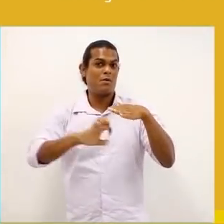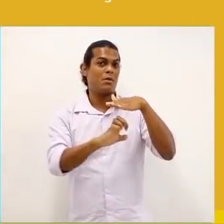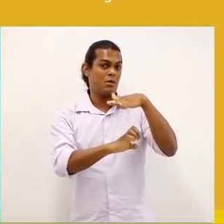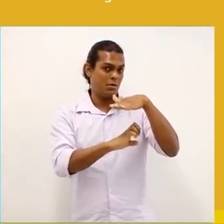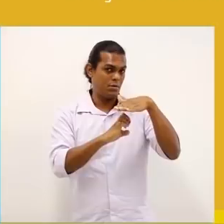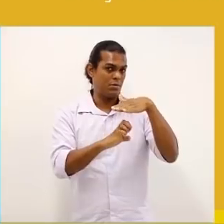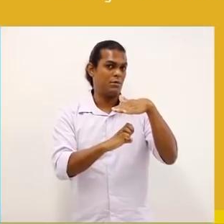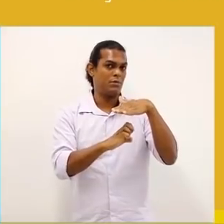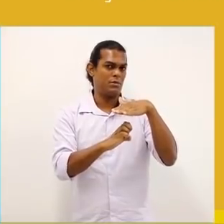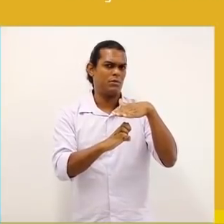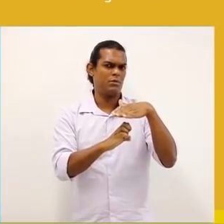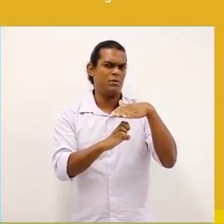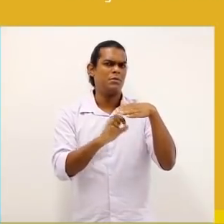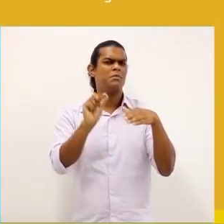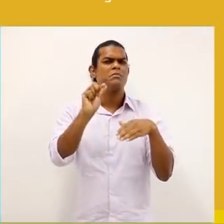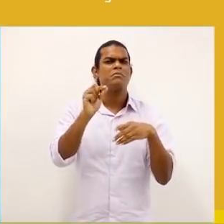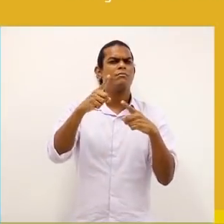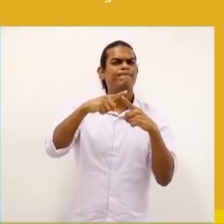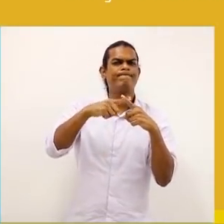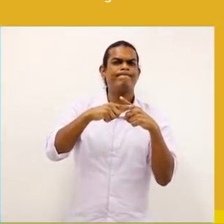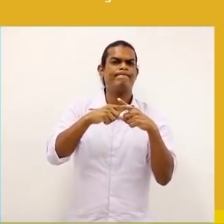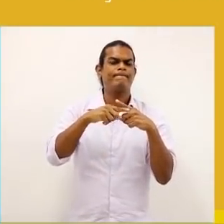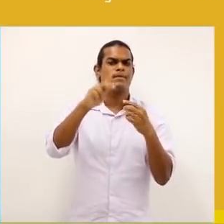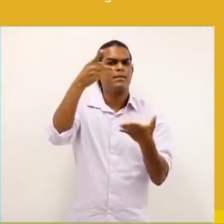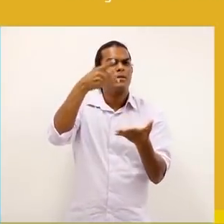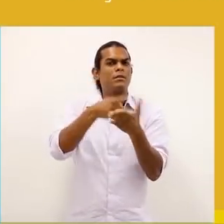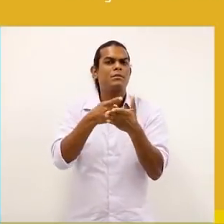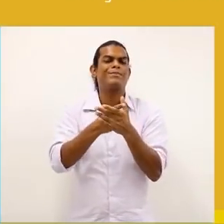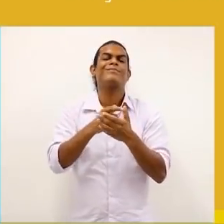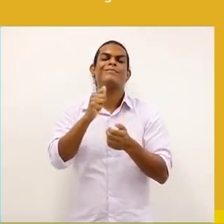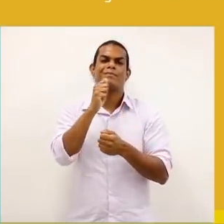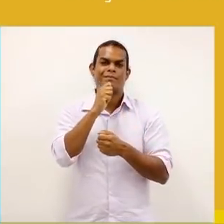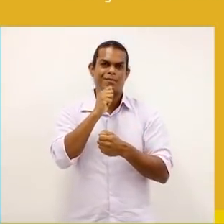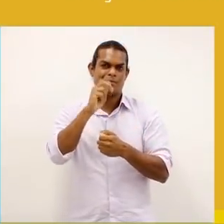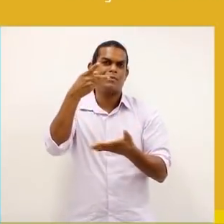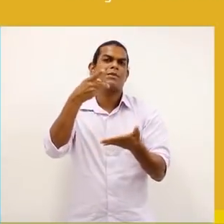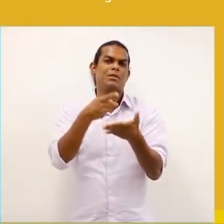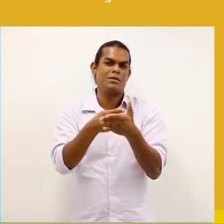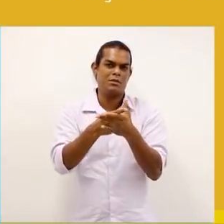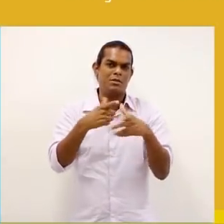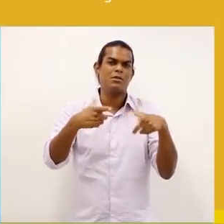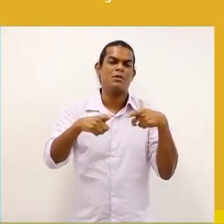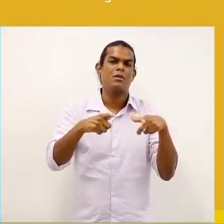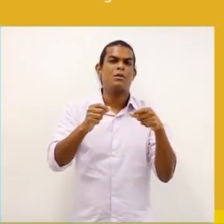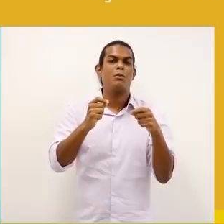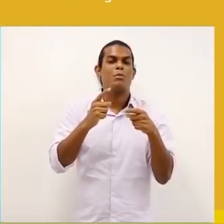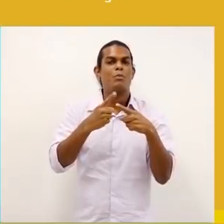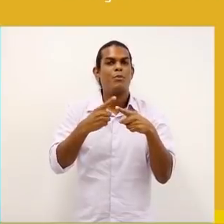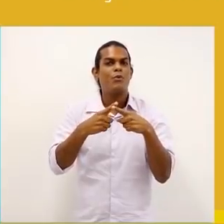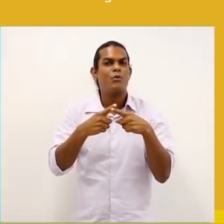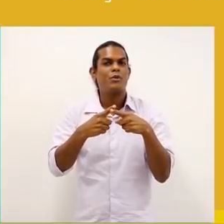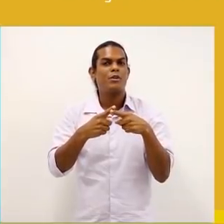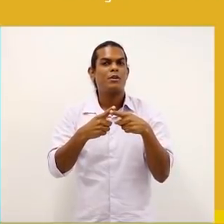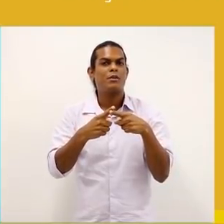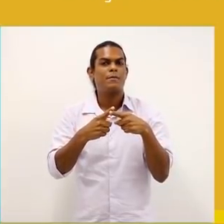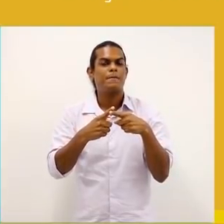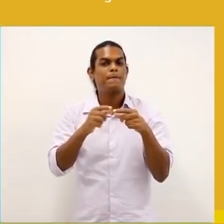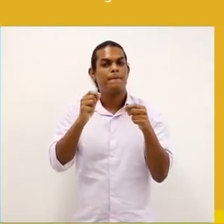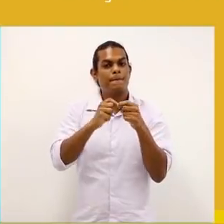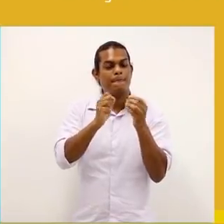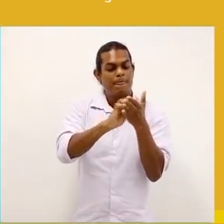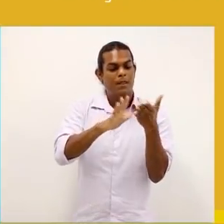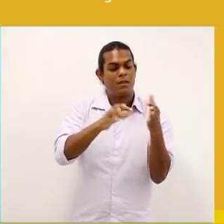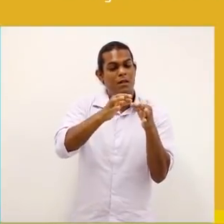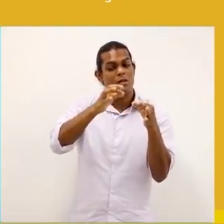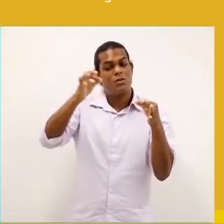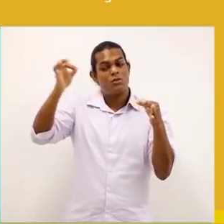da empresa, vem a ser que tipo de acidente? Ainda continua sendo um acidente típico, porque estava fazendo serviço pela empresa, mesmo que no local do